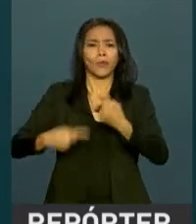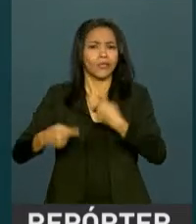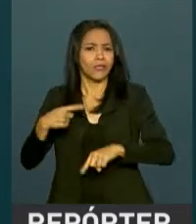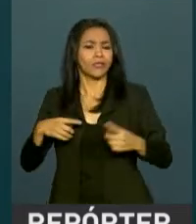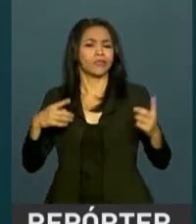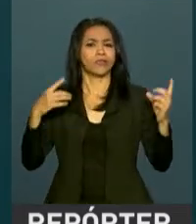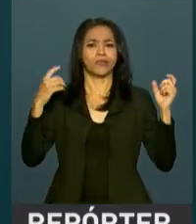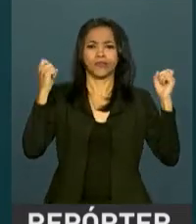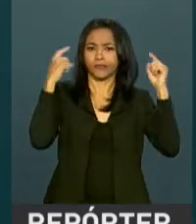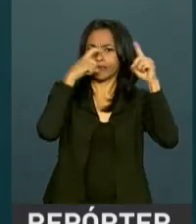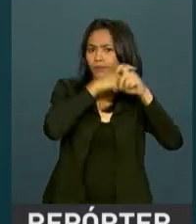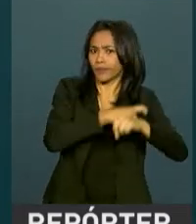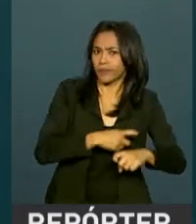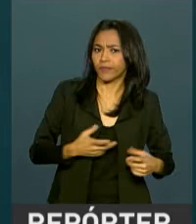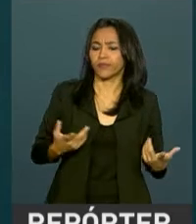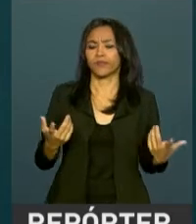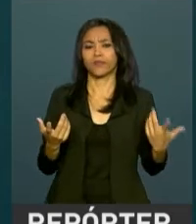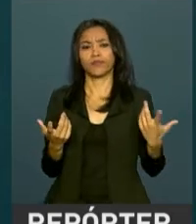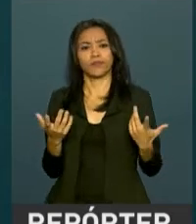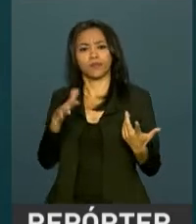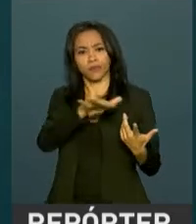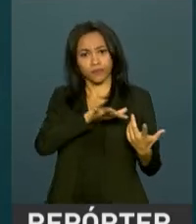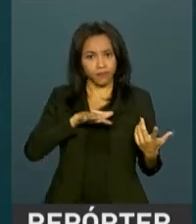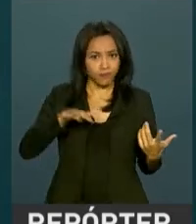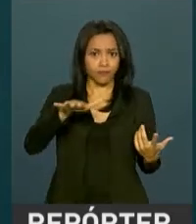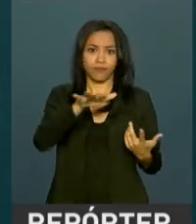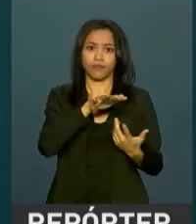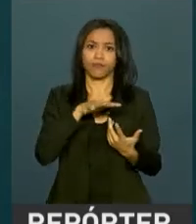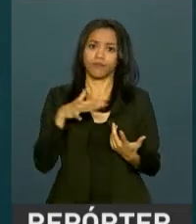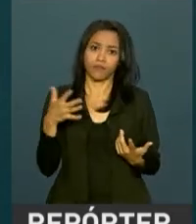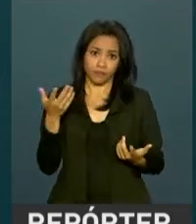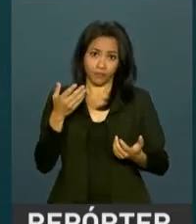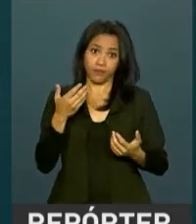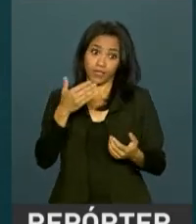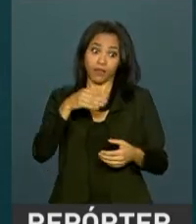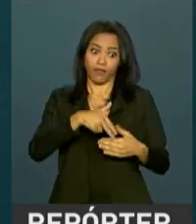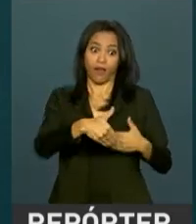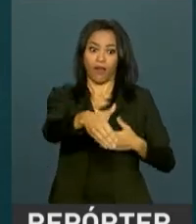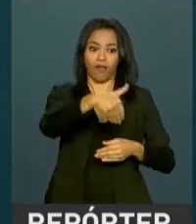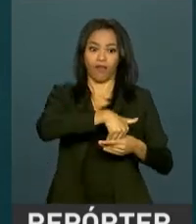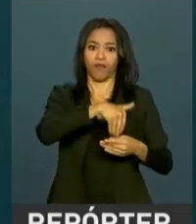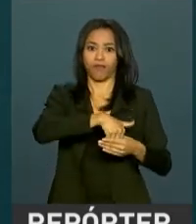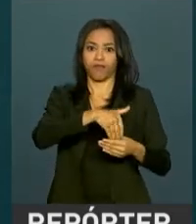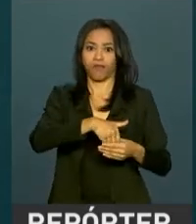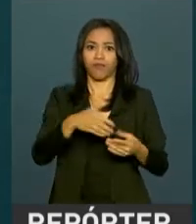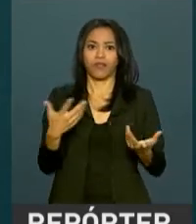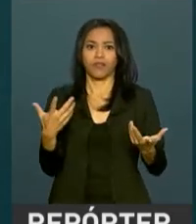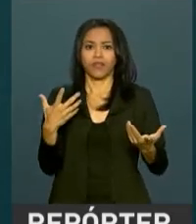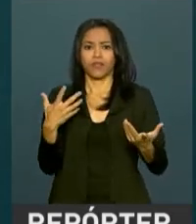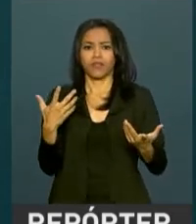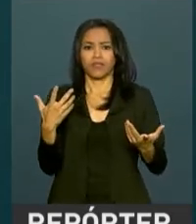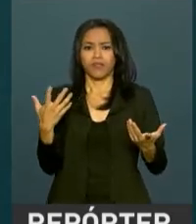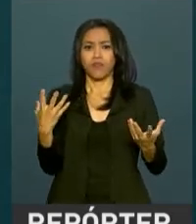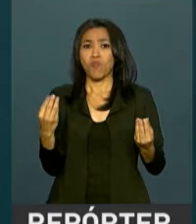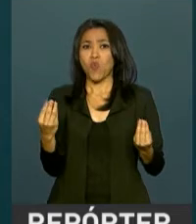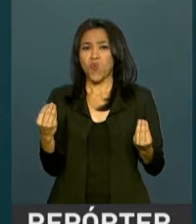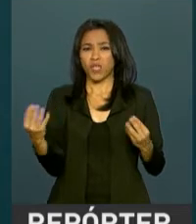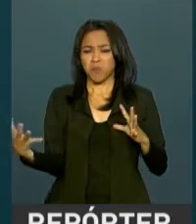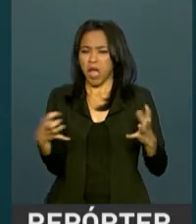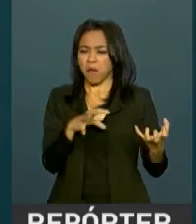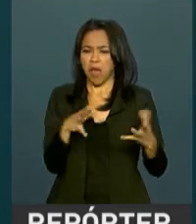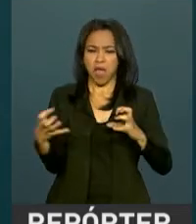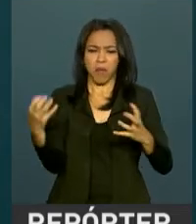dificuldades é é certamente dificuldades eleitorais num ambiente de muita muita tendência a